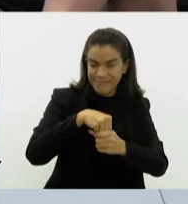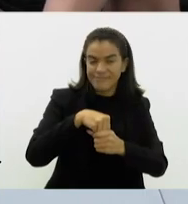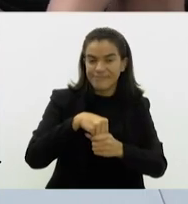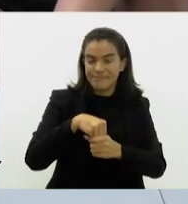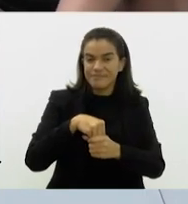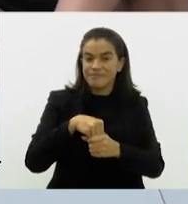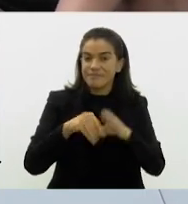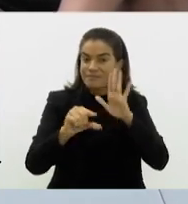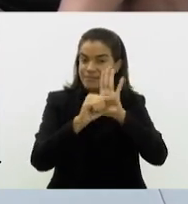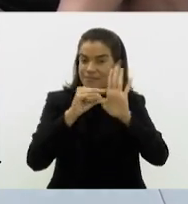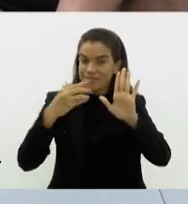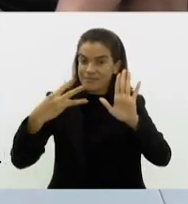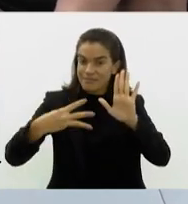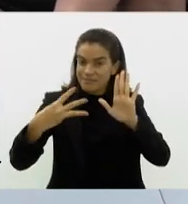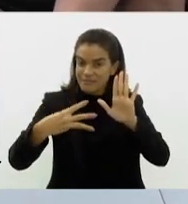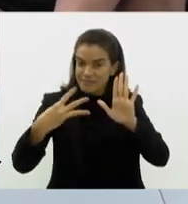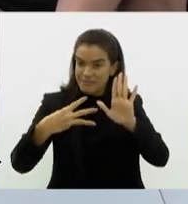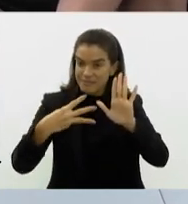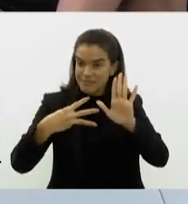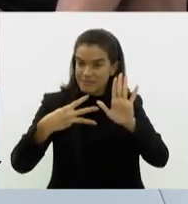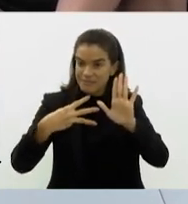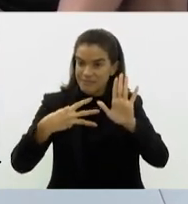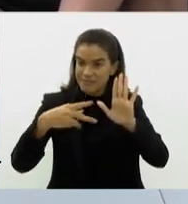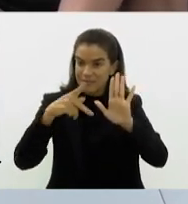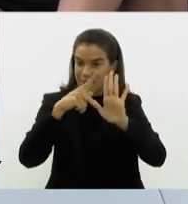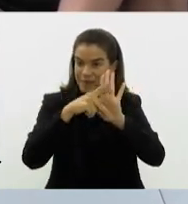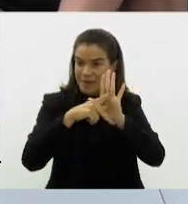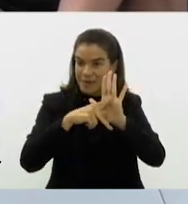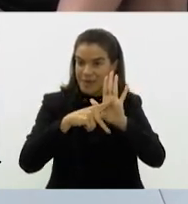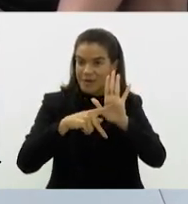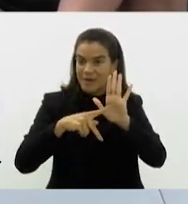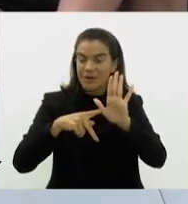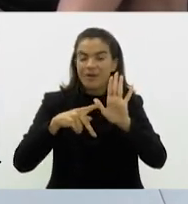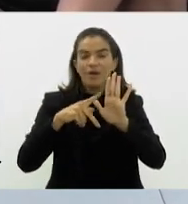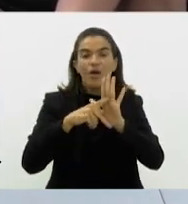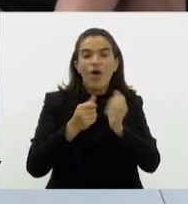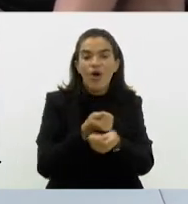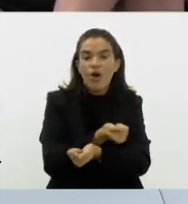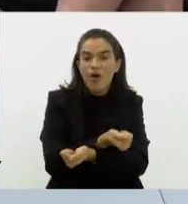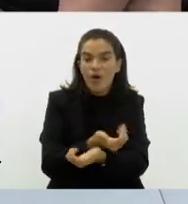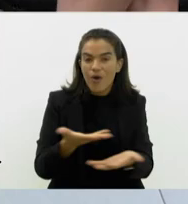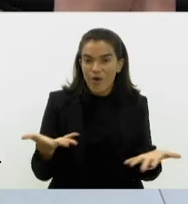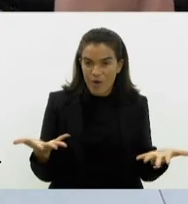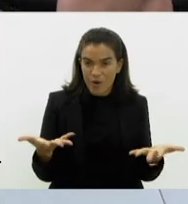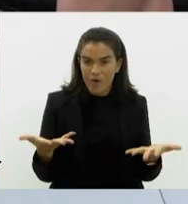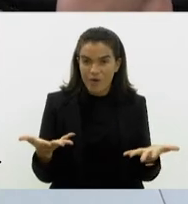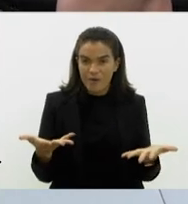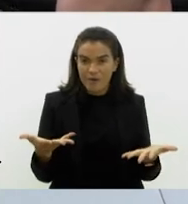No parágrafo 3º, o programa poderá ainda ofertar.